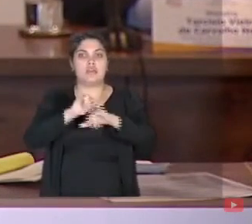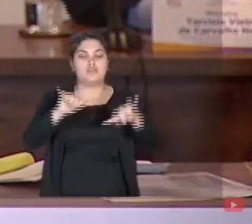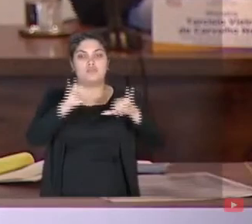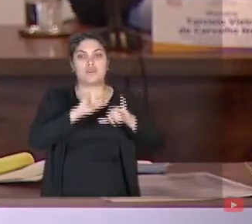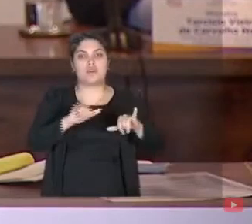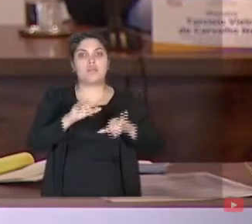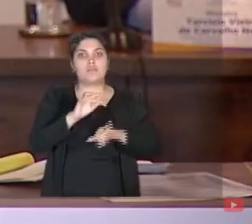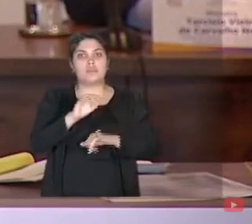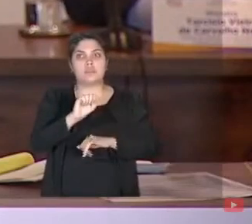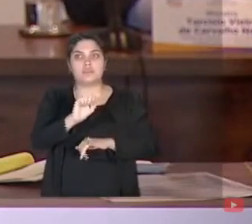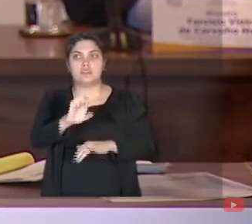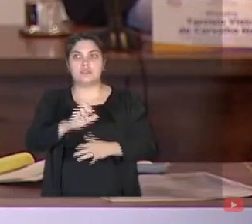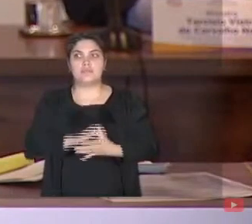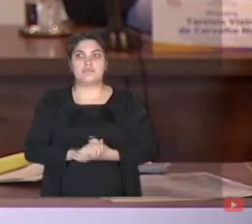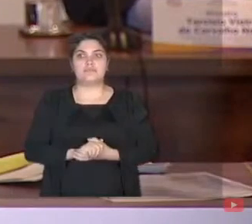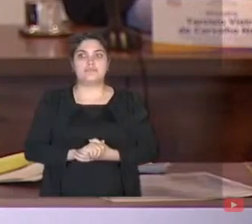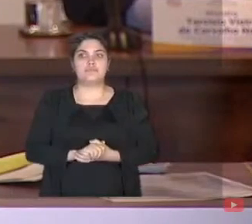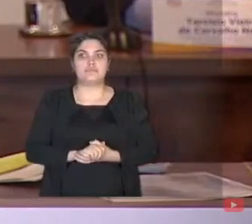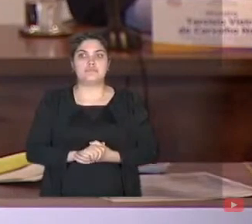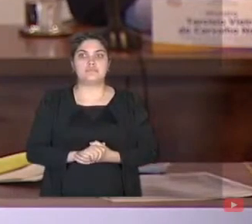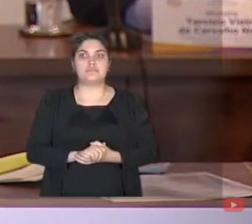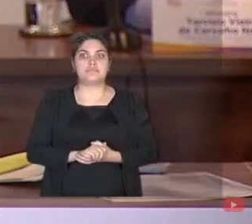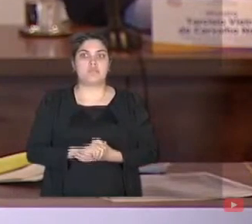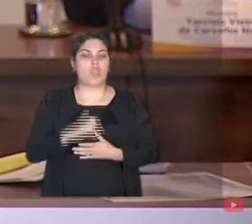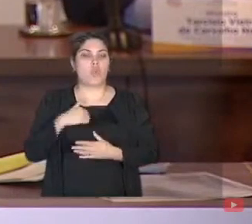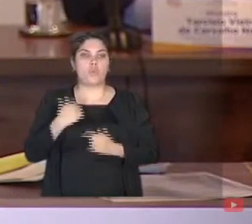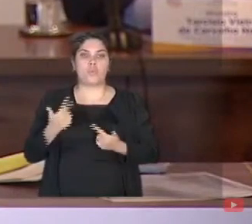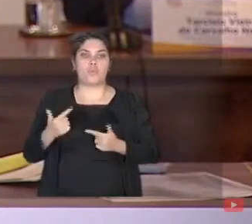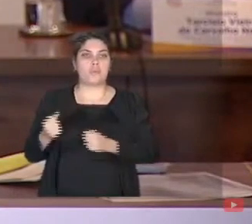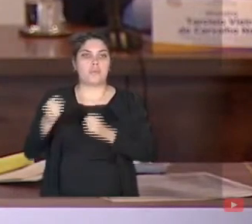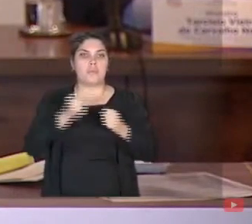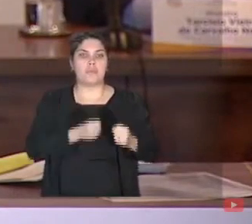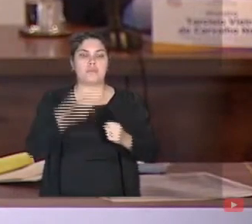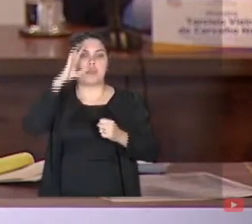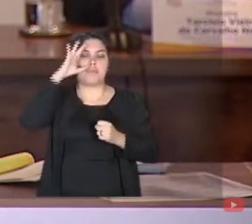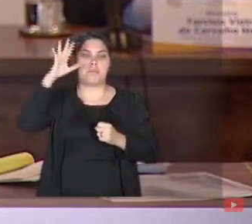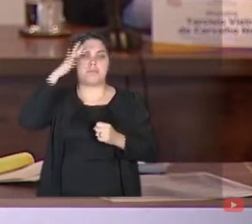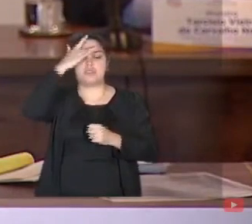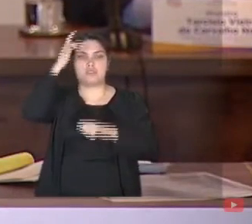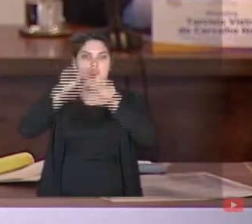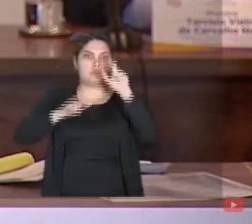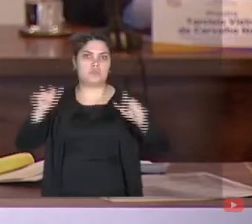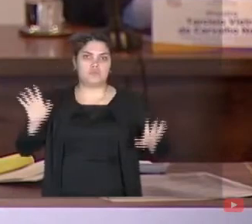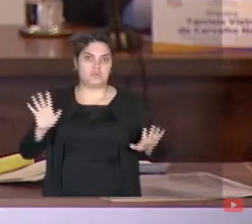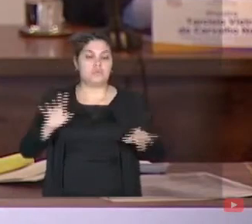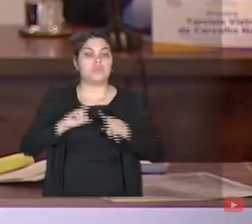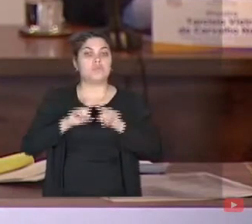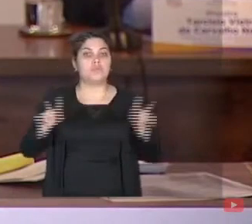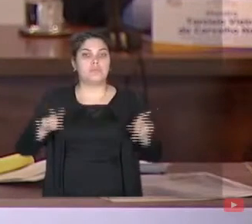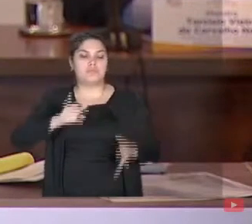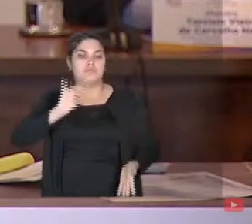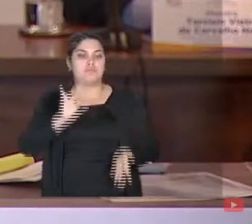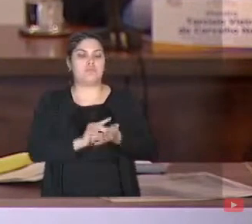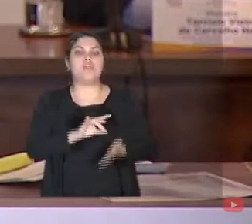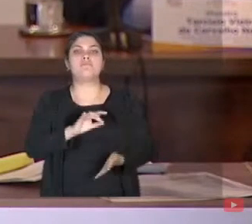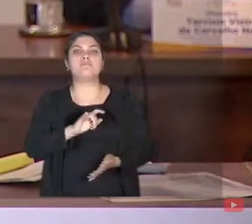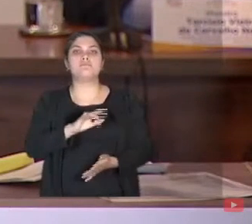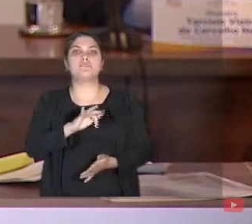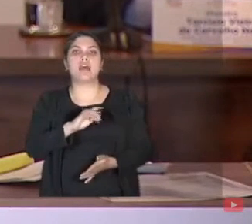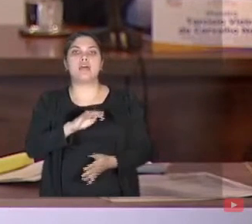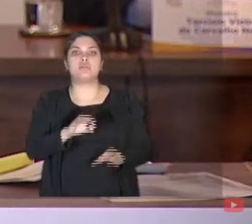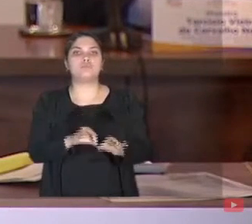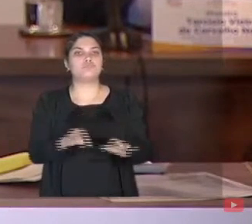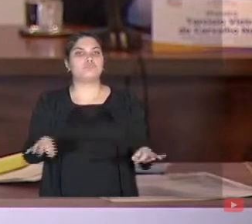pelo TSE. Eu não tenho poder sobre o imaginário das pessoas, mas os fatos são simples